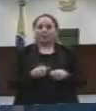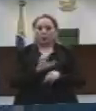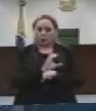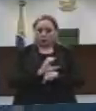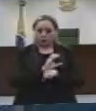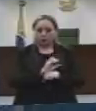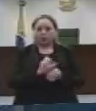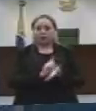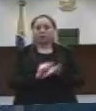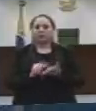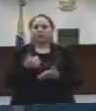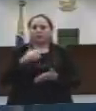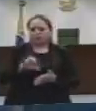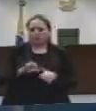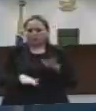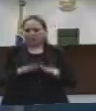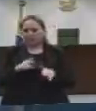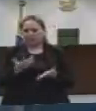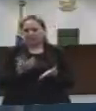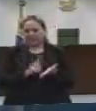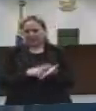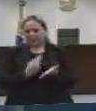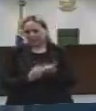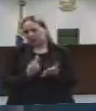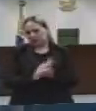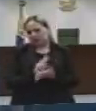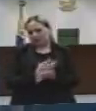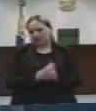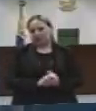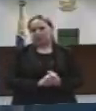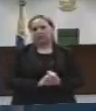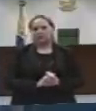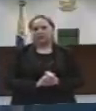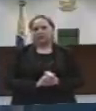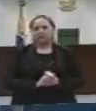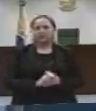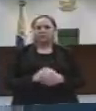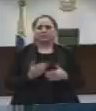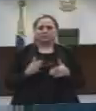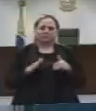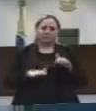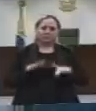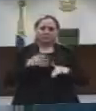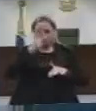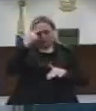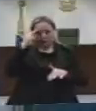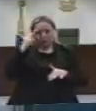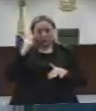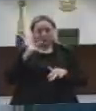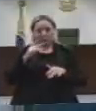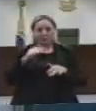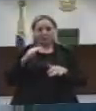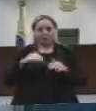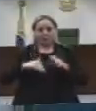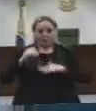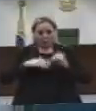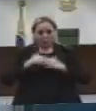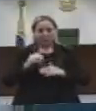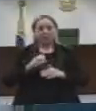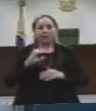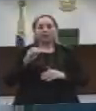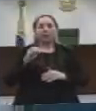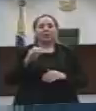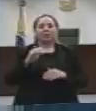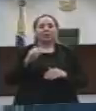19 às vezes é mal interpretado enciso primeiro muito mal interpretado peço ven aqui os constitucionalistas presentes professores nossos alguns deles quando